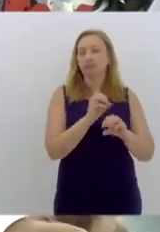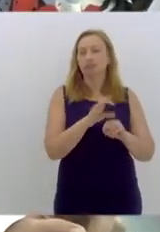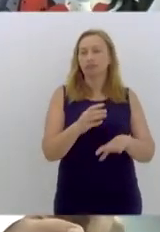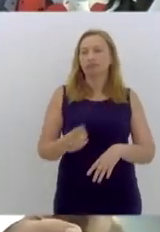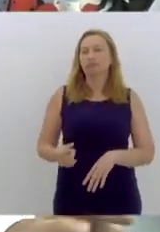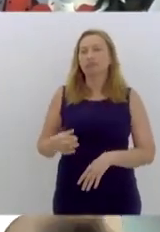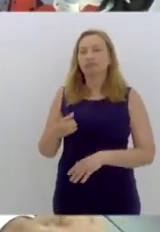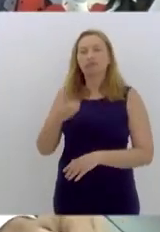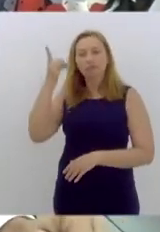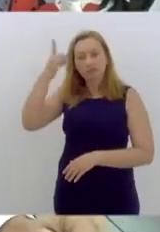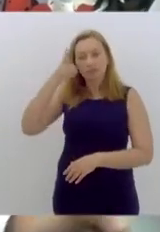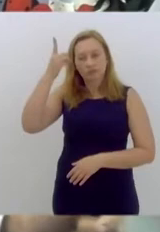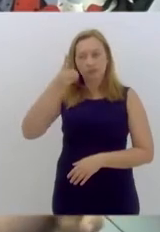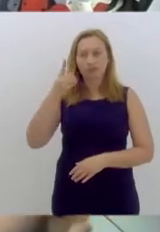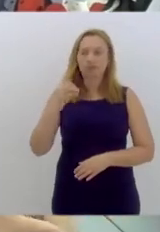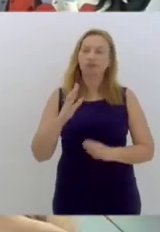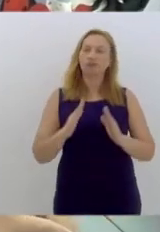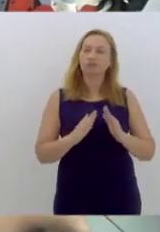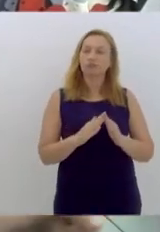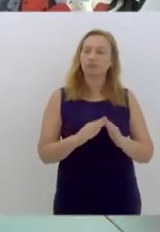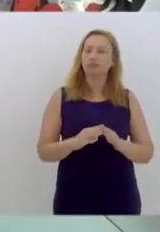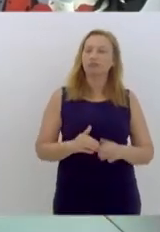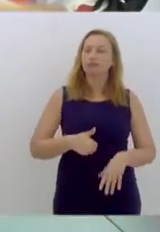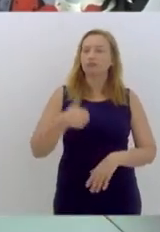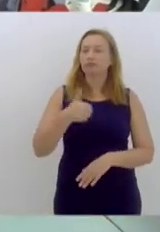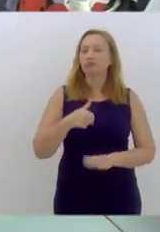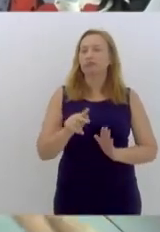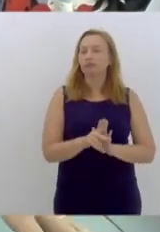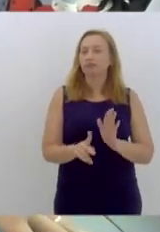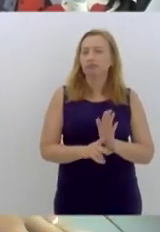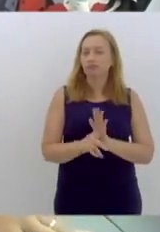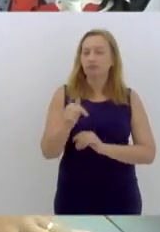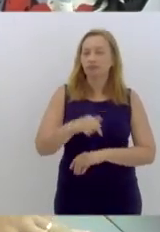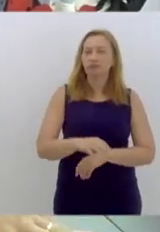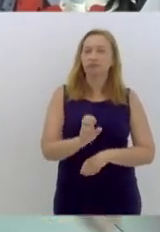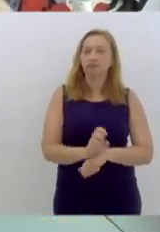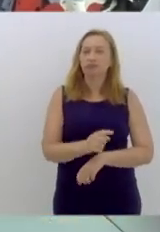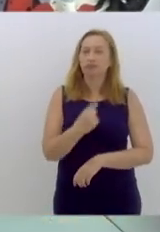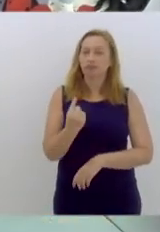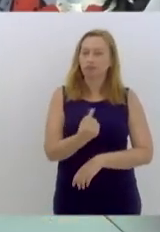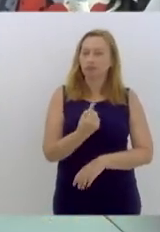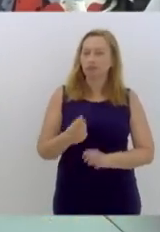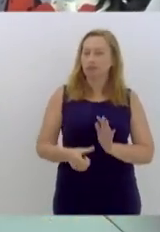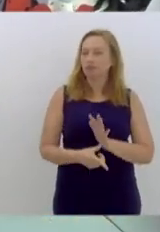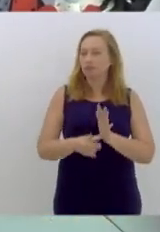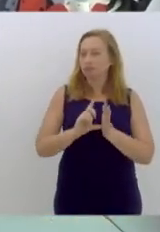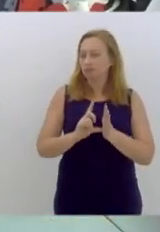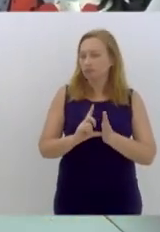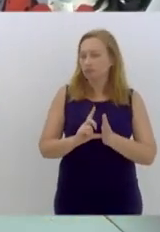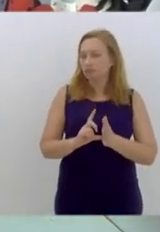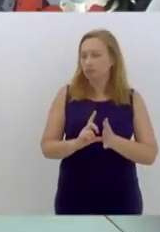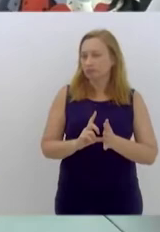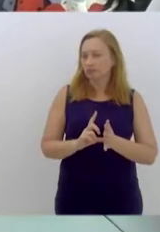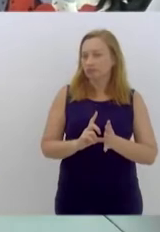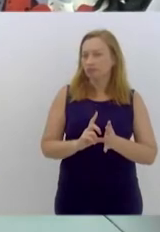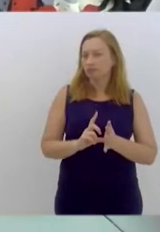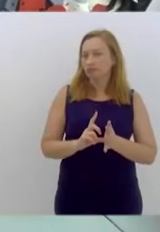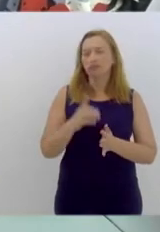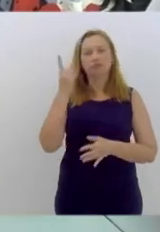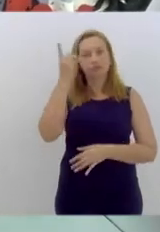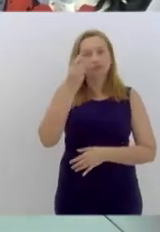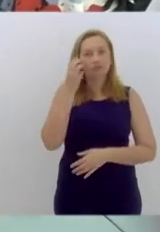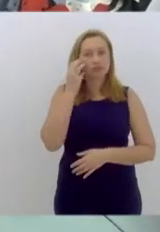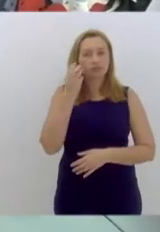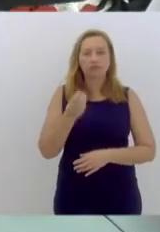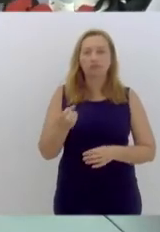apresentei o primeiro projeto sobre ICMS educacional aqui do nosso Estado, isso antes de existir, deputado Valdeque, a discussão